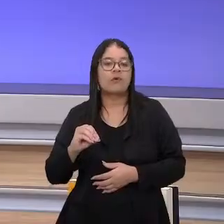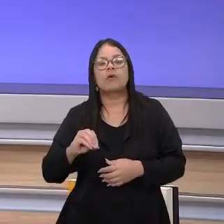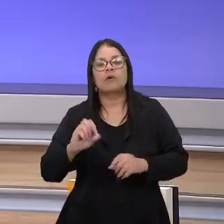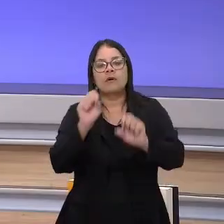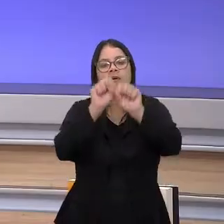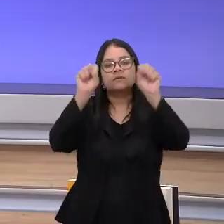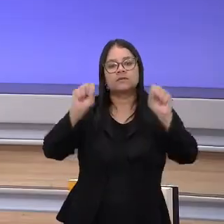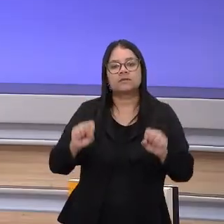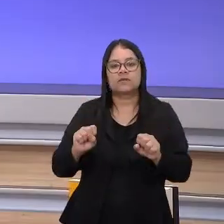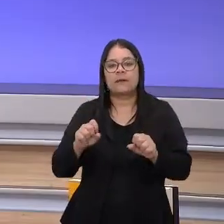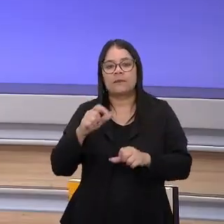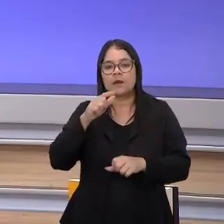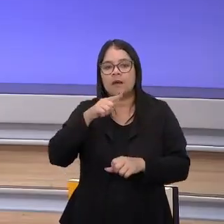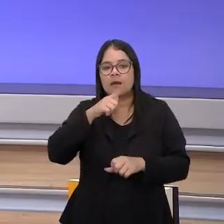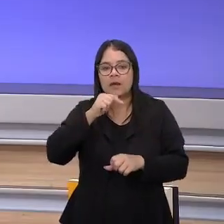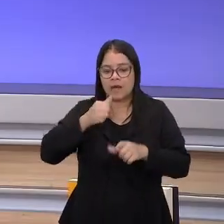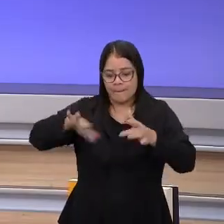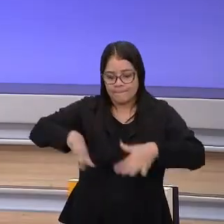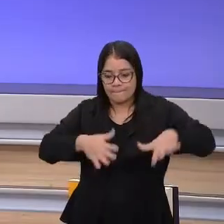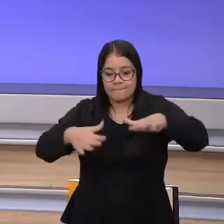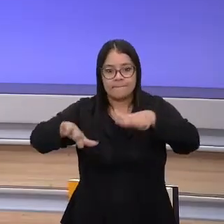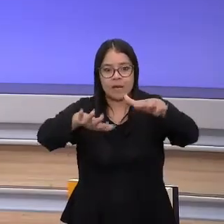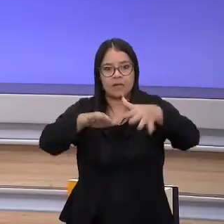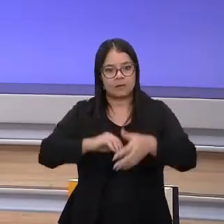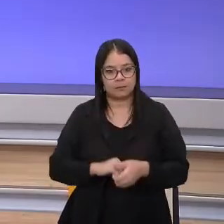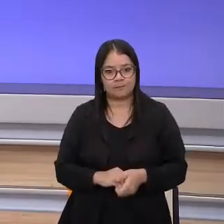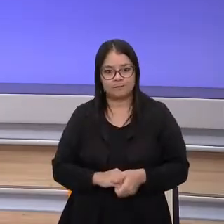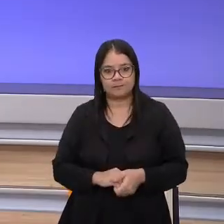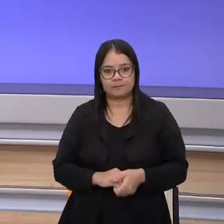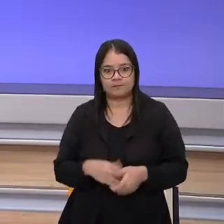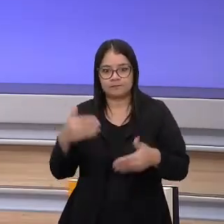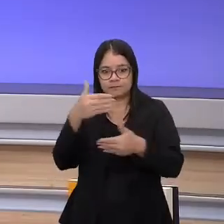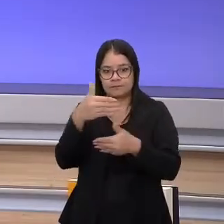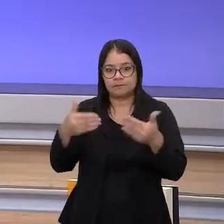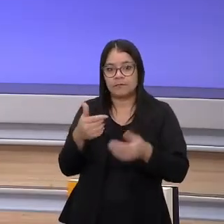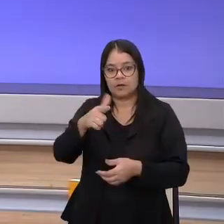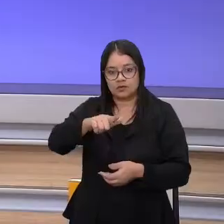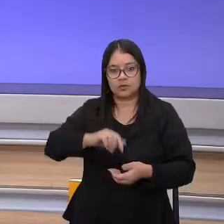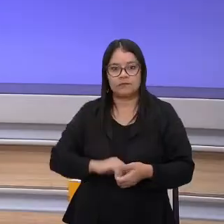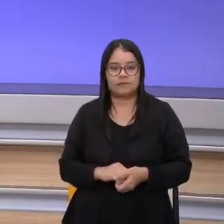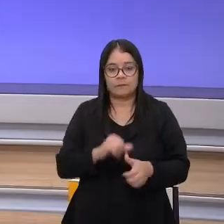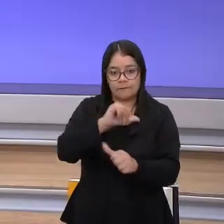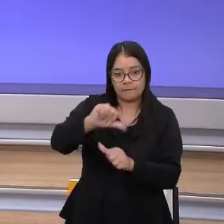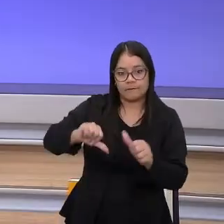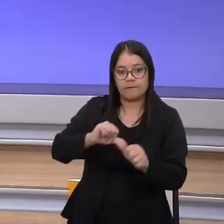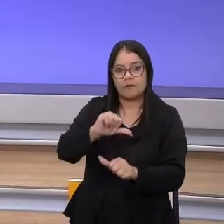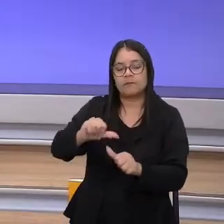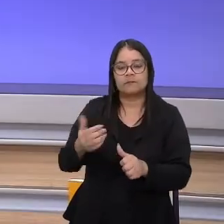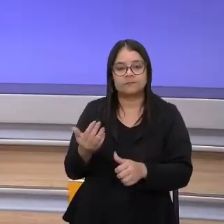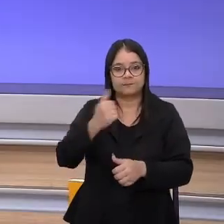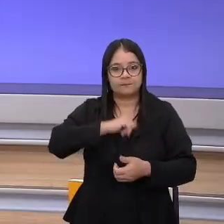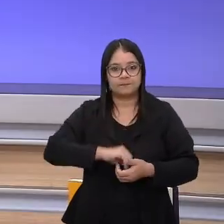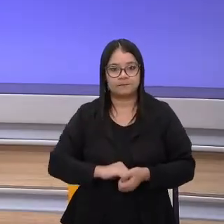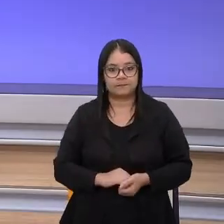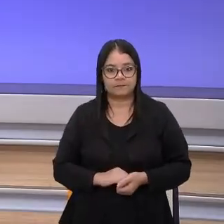né? Pode passar para mim, por gentileza? Dá uma voltadinha. Volta, por favor.